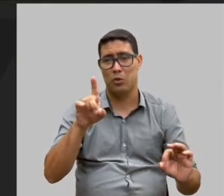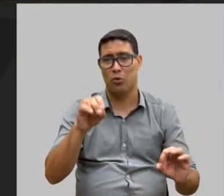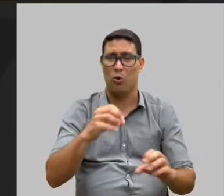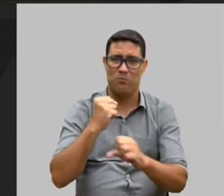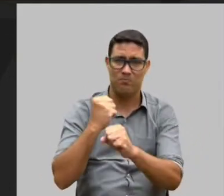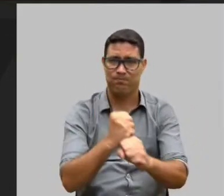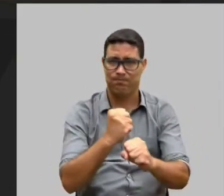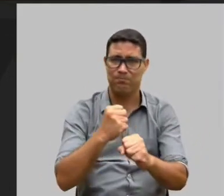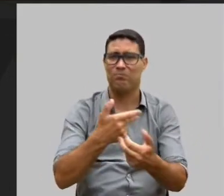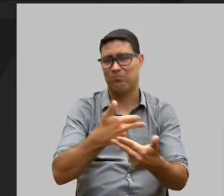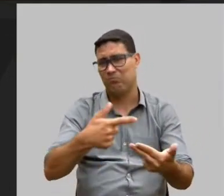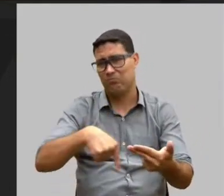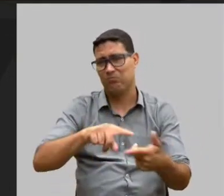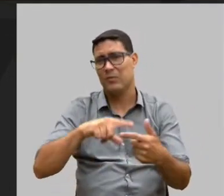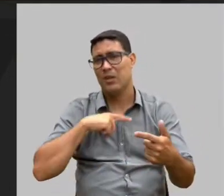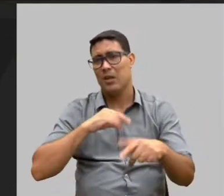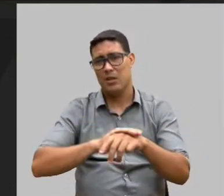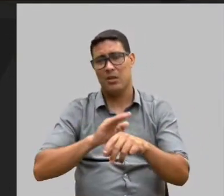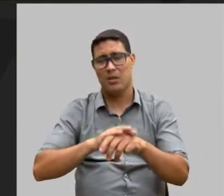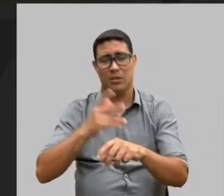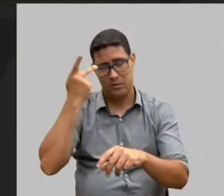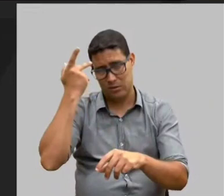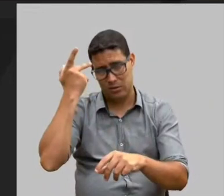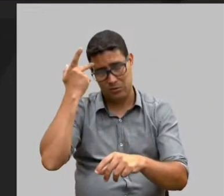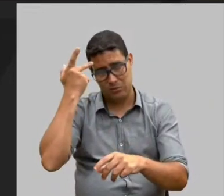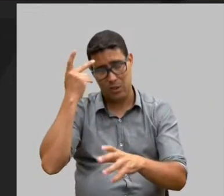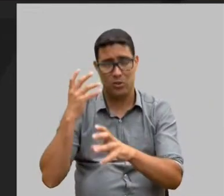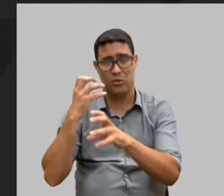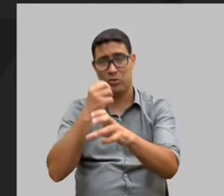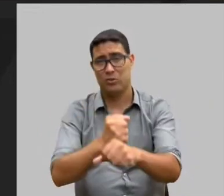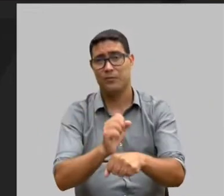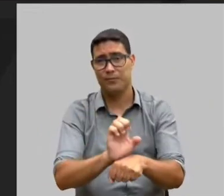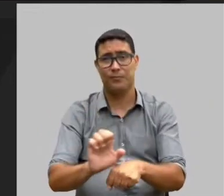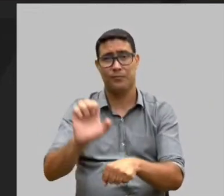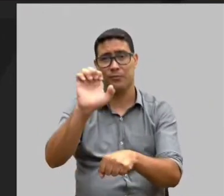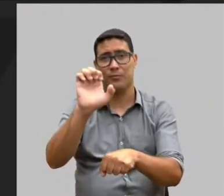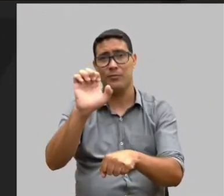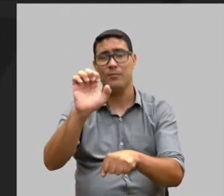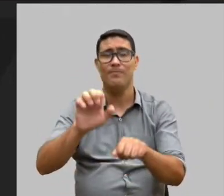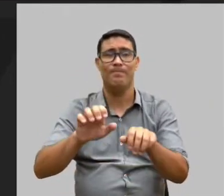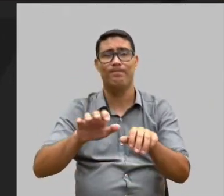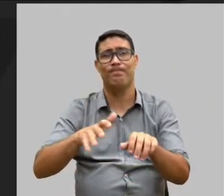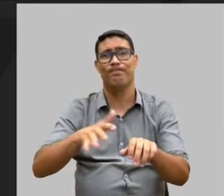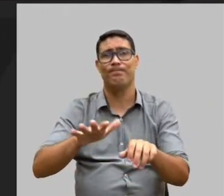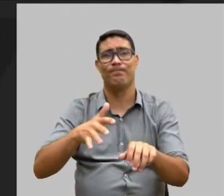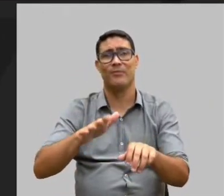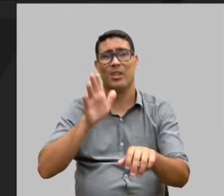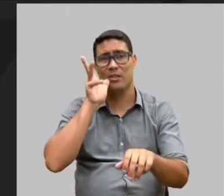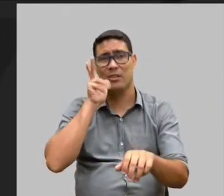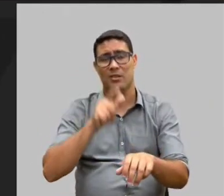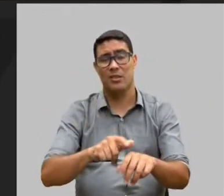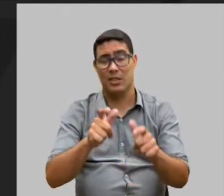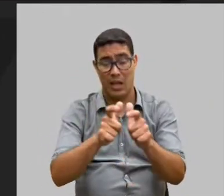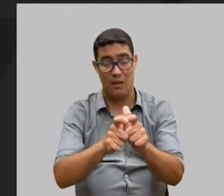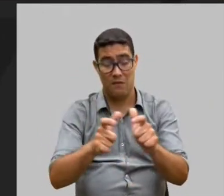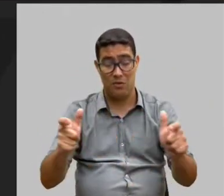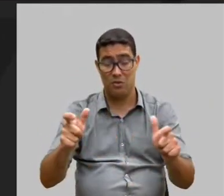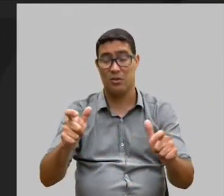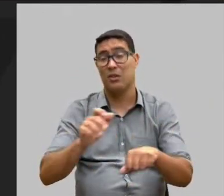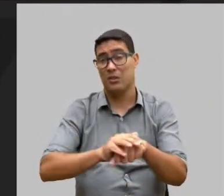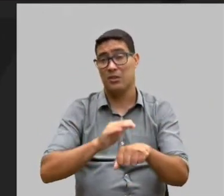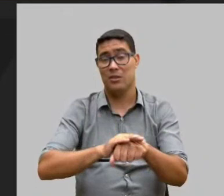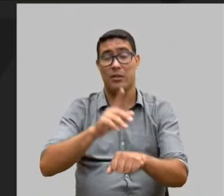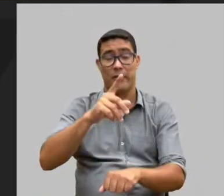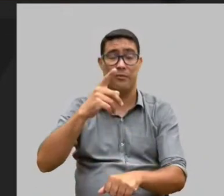nem tanto então aí a soma dos Estados aqui então basicamente se quem quiser a evolução da aí eu falar a evolução da